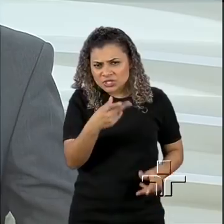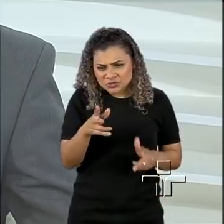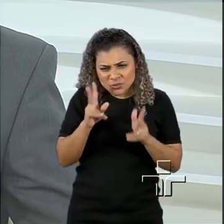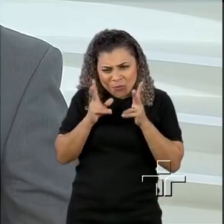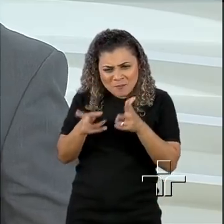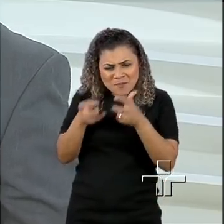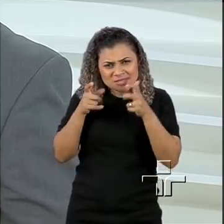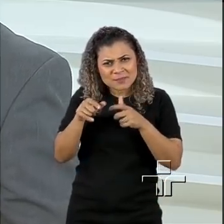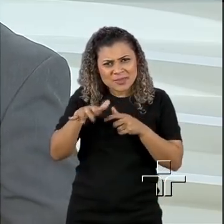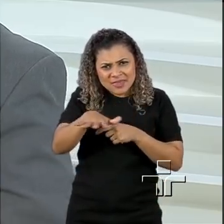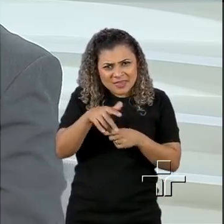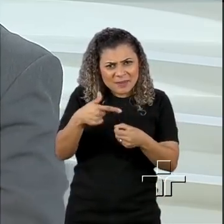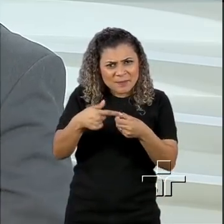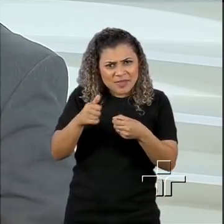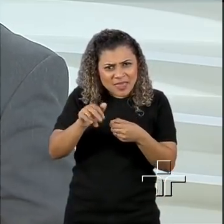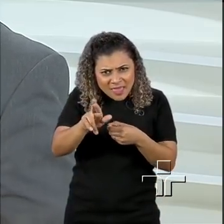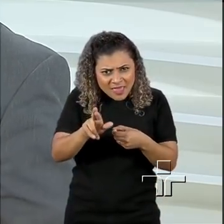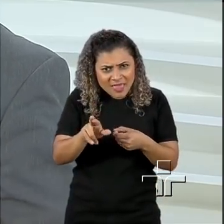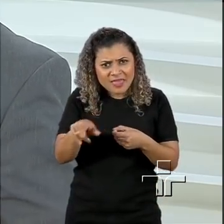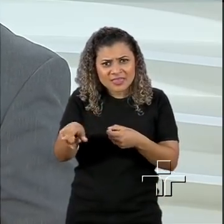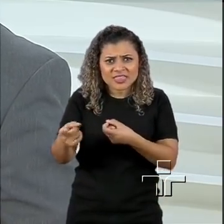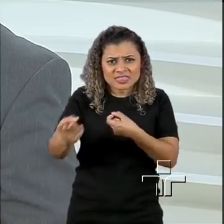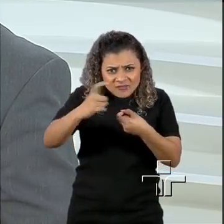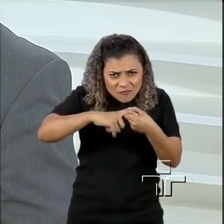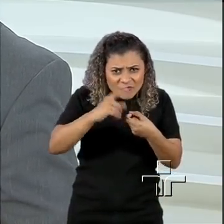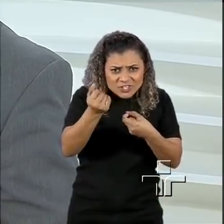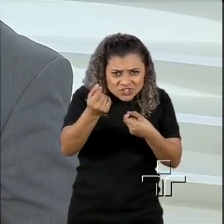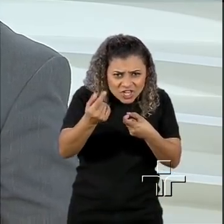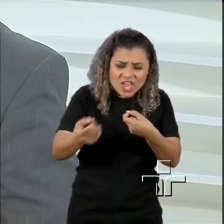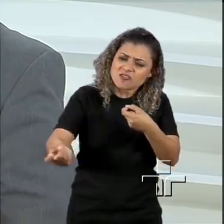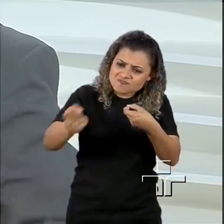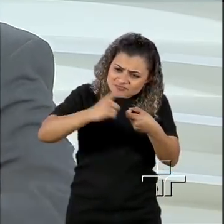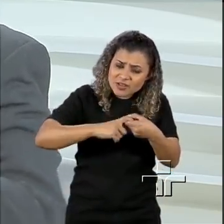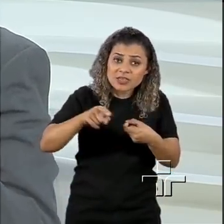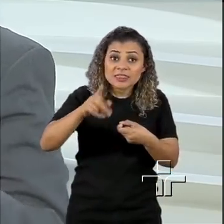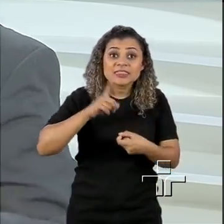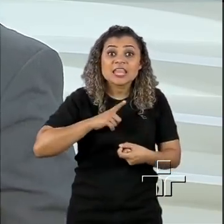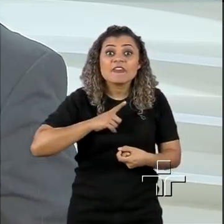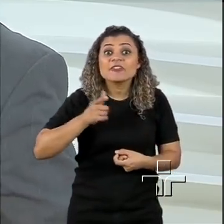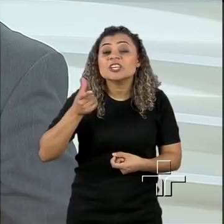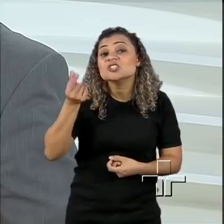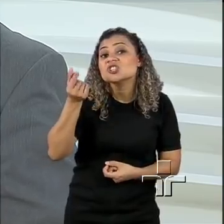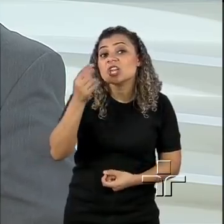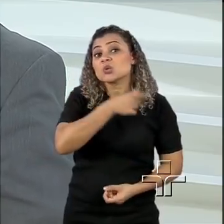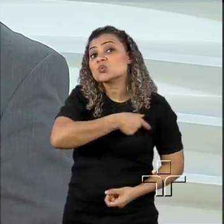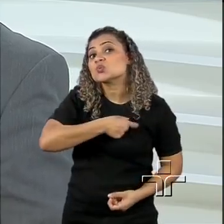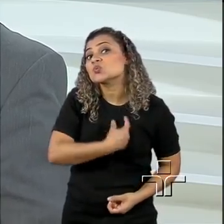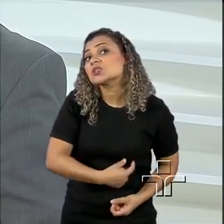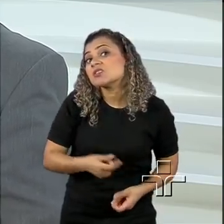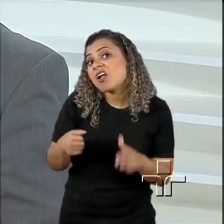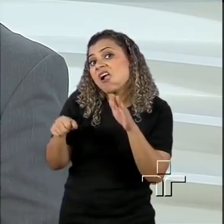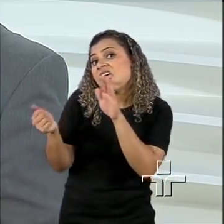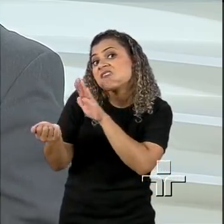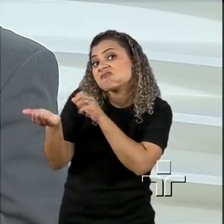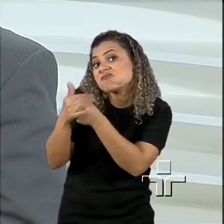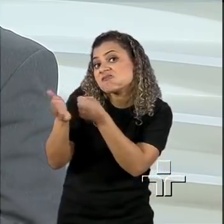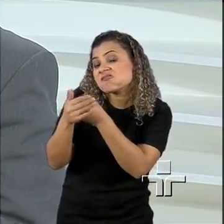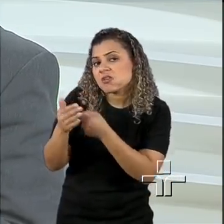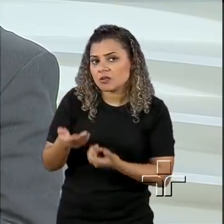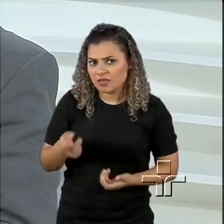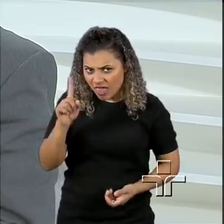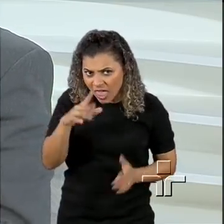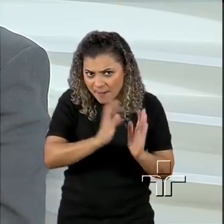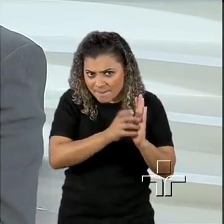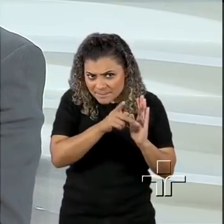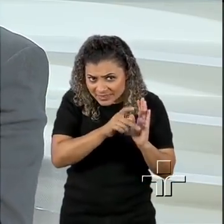da Petrobras que foram apertadas e devolveram recurso, que foi pego dinheiro na Suíça, sei lá onde e tal, não são do PT. Pedro Barroso